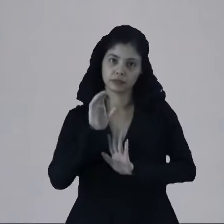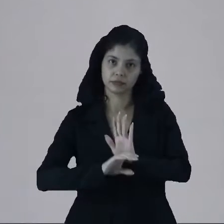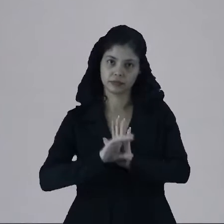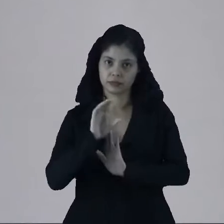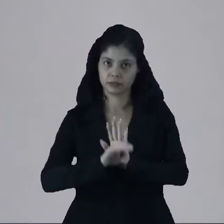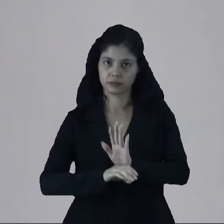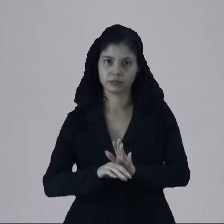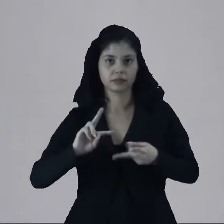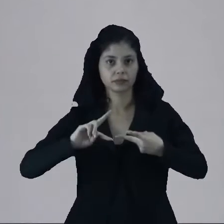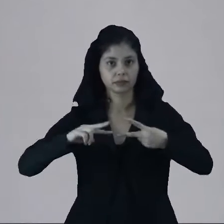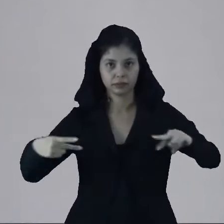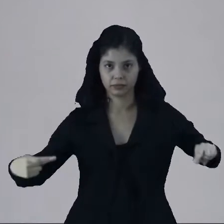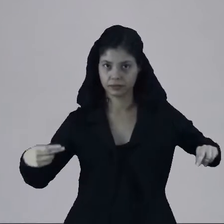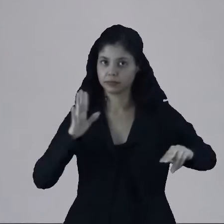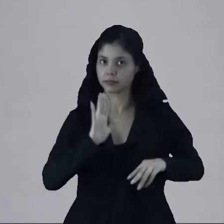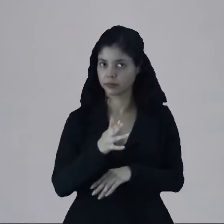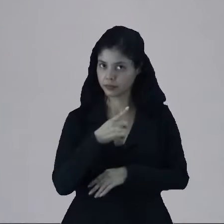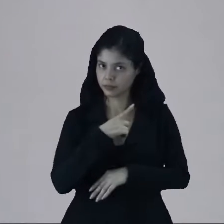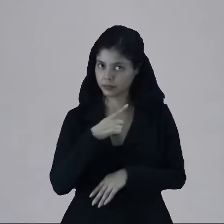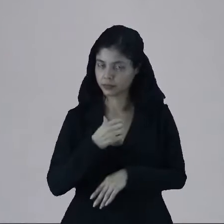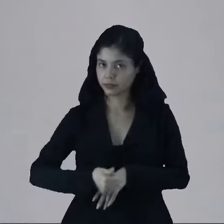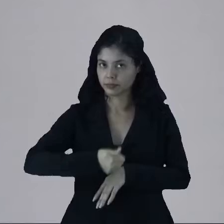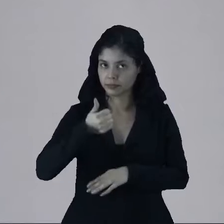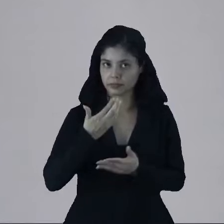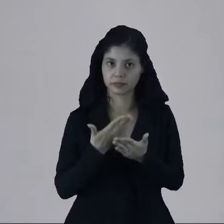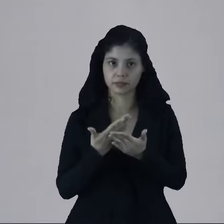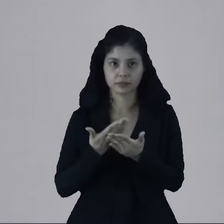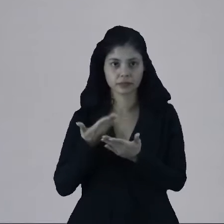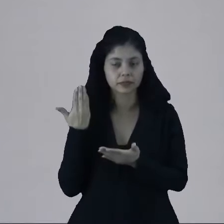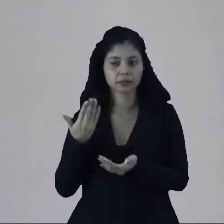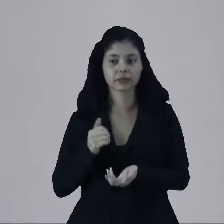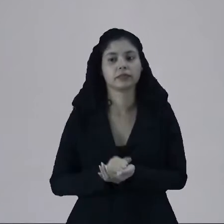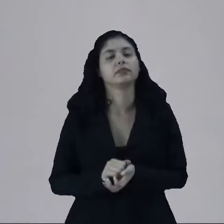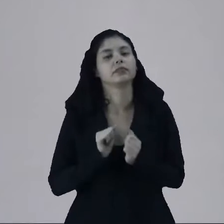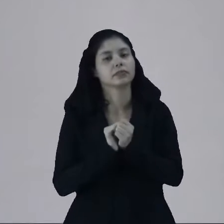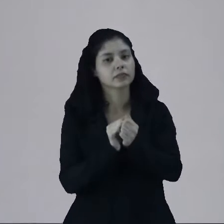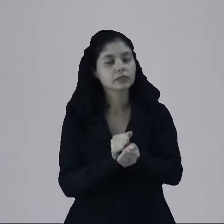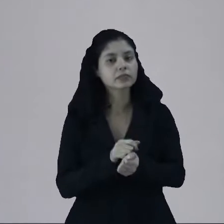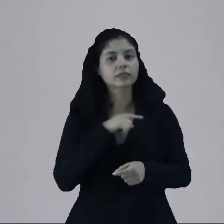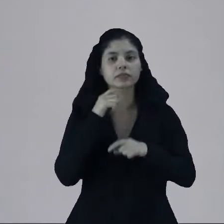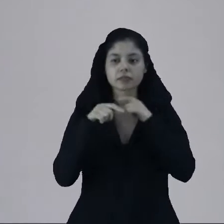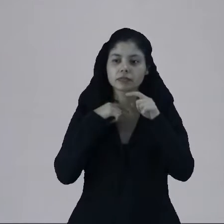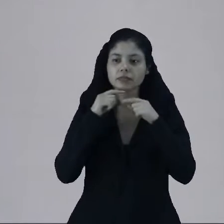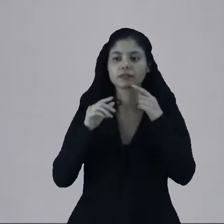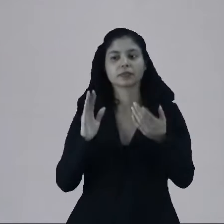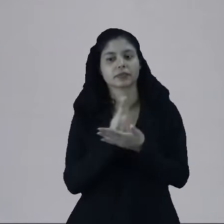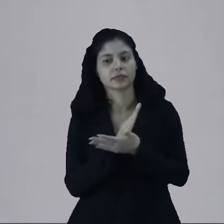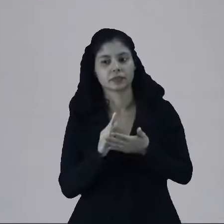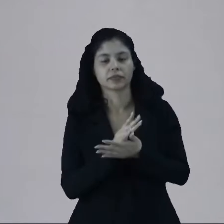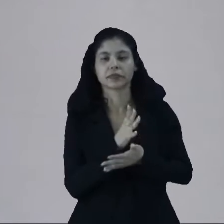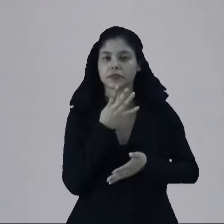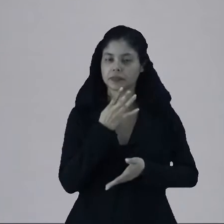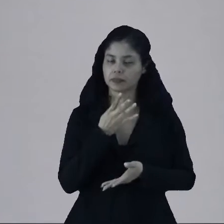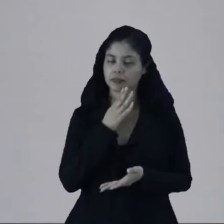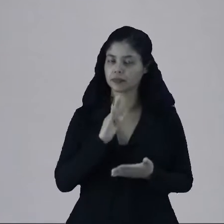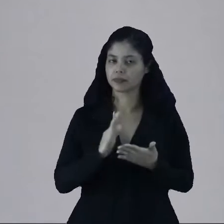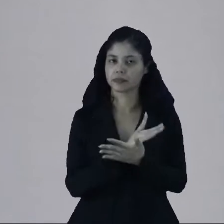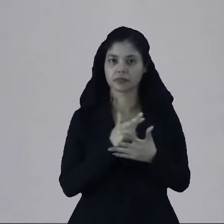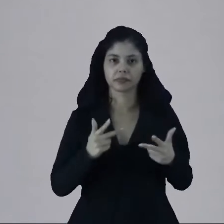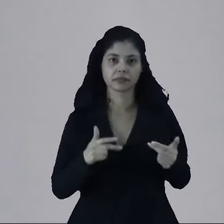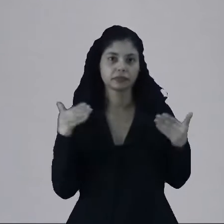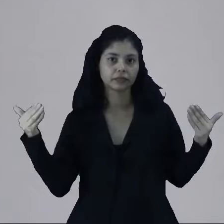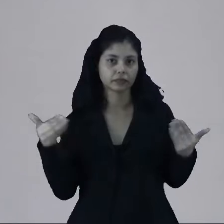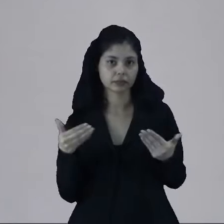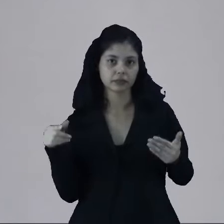de genética. A gente já teve genética 1 na aula passada, estive com você aqui tirando algumas dúvidas, esclarecendo algumas coisas,